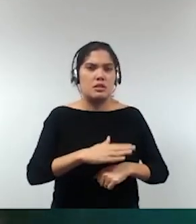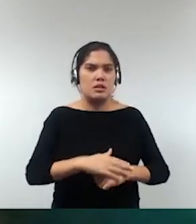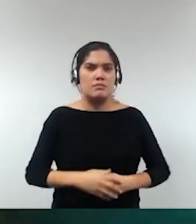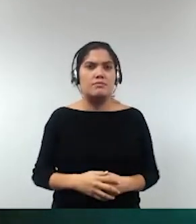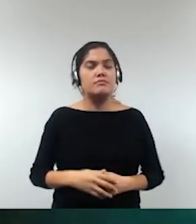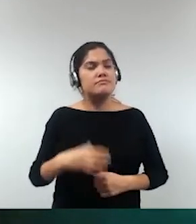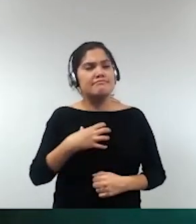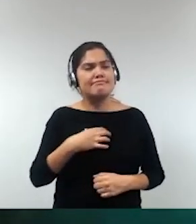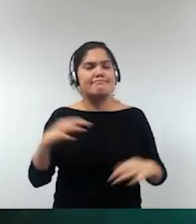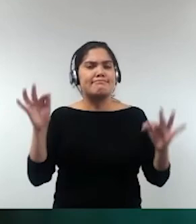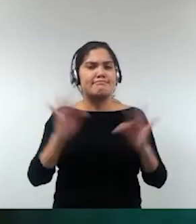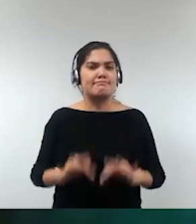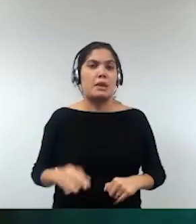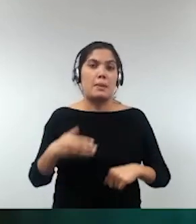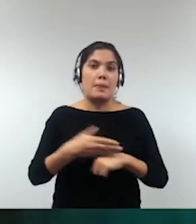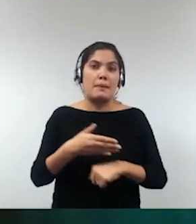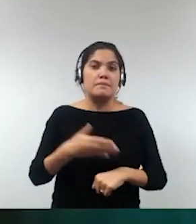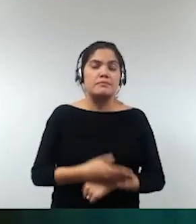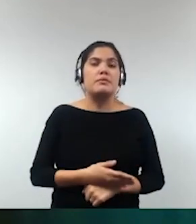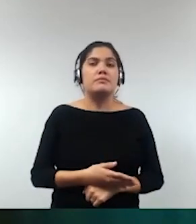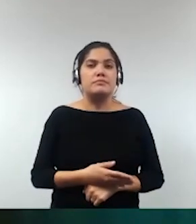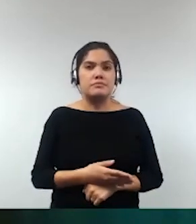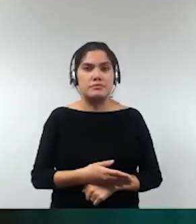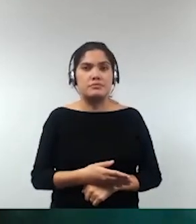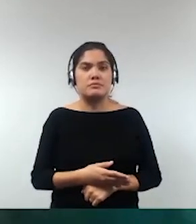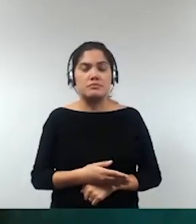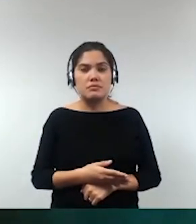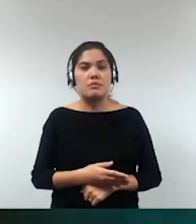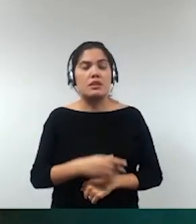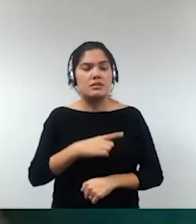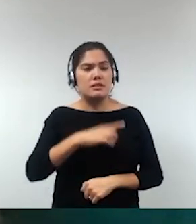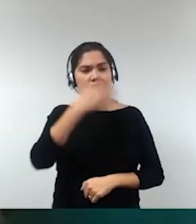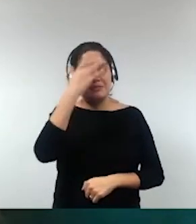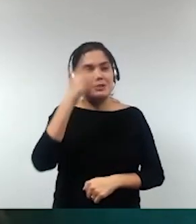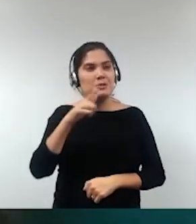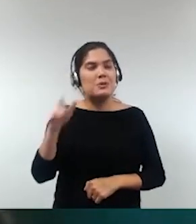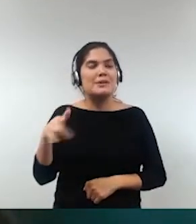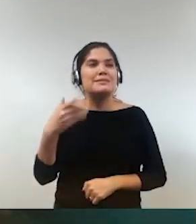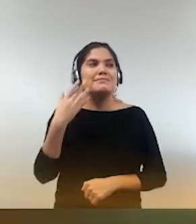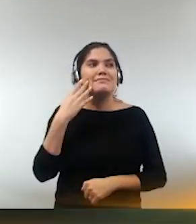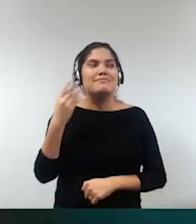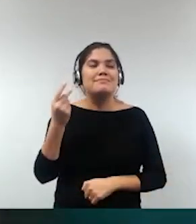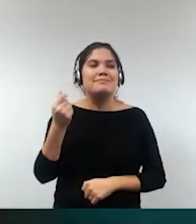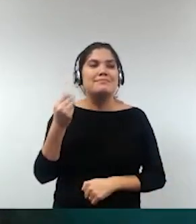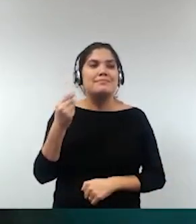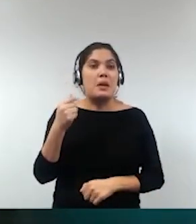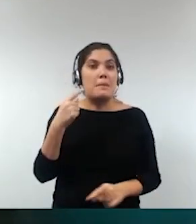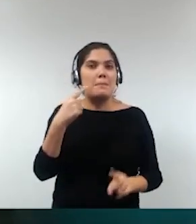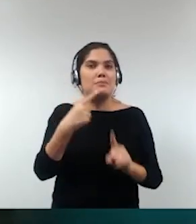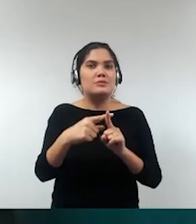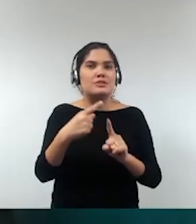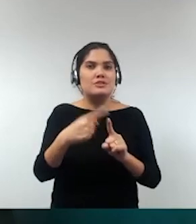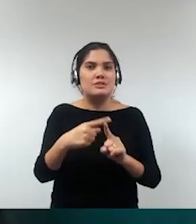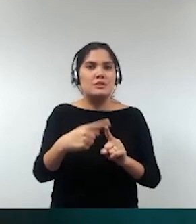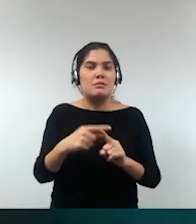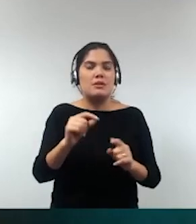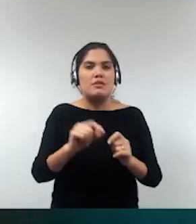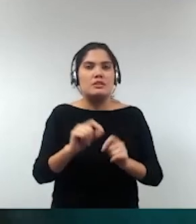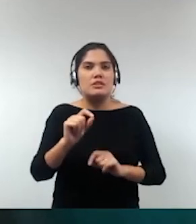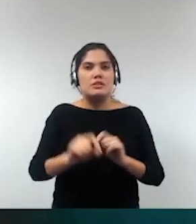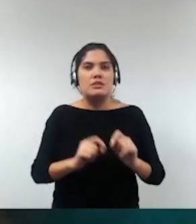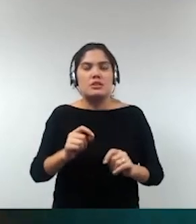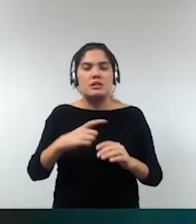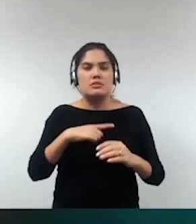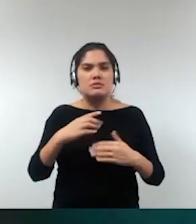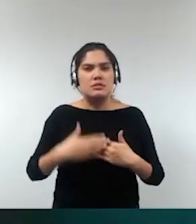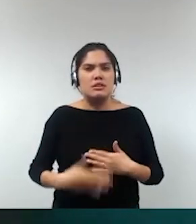muito feliz de poder participar e ter pessoas tão positivas assim para fazer com que isso vá